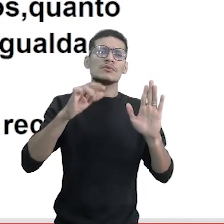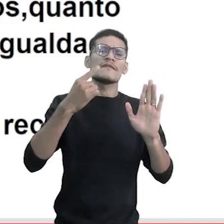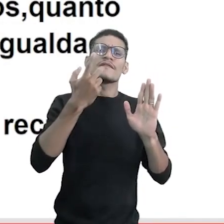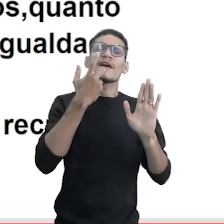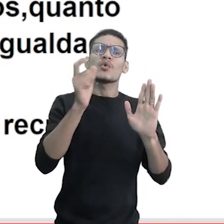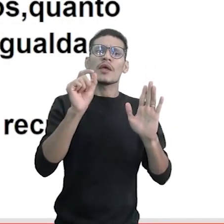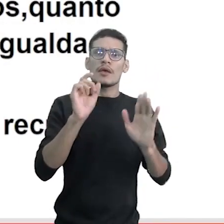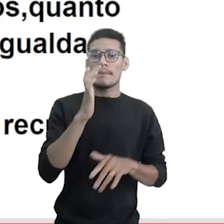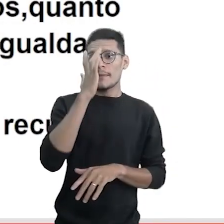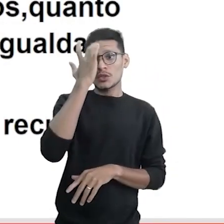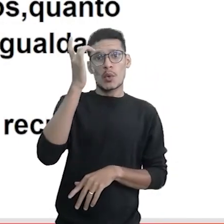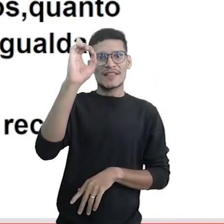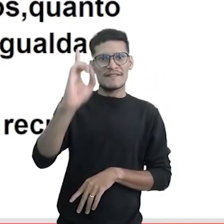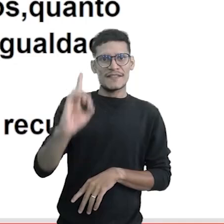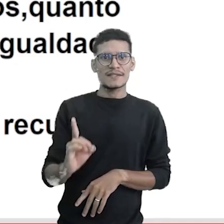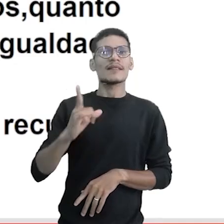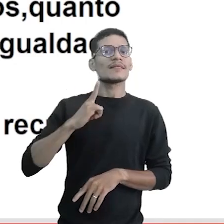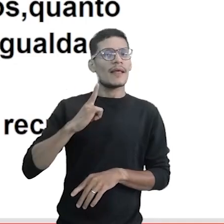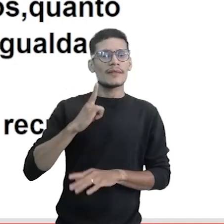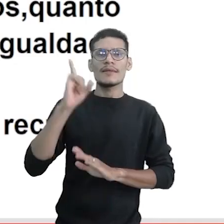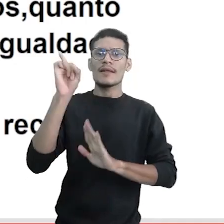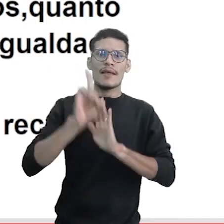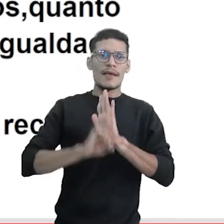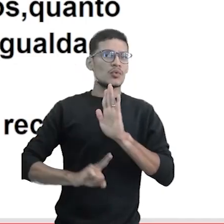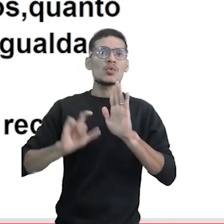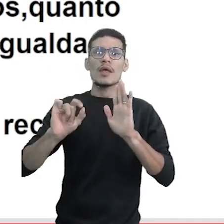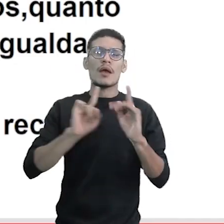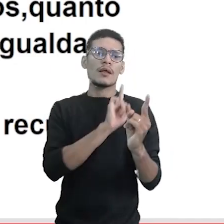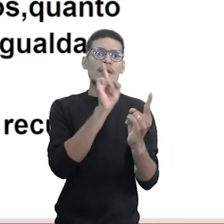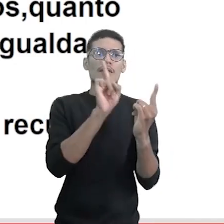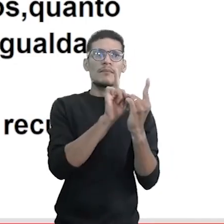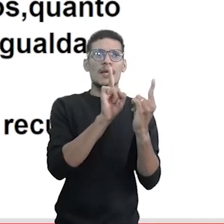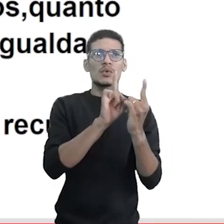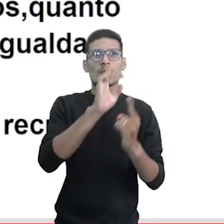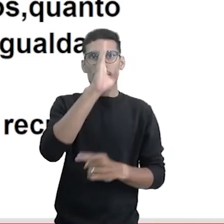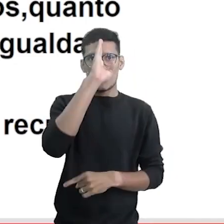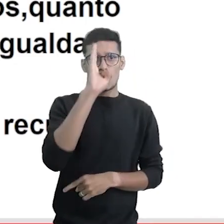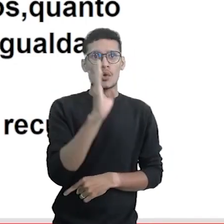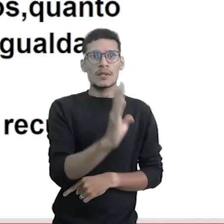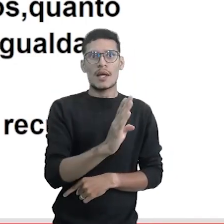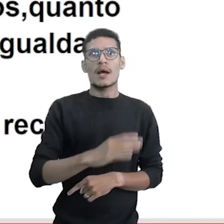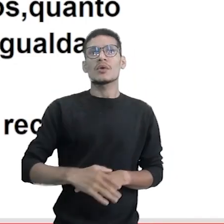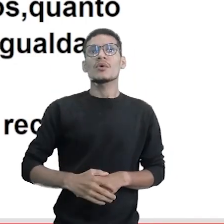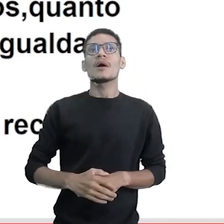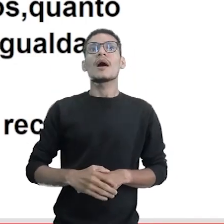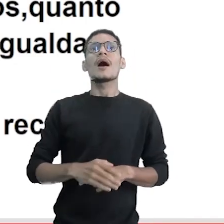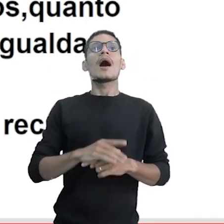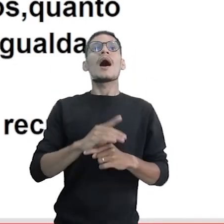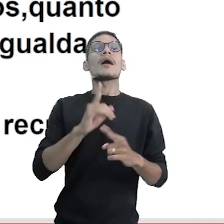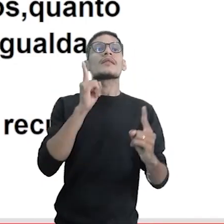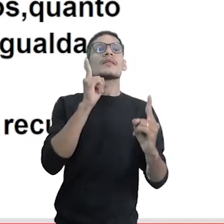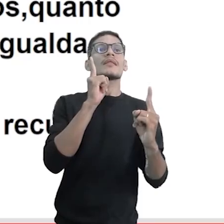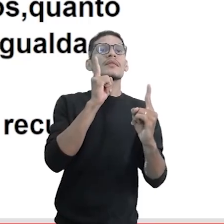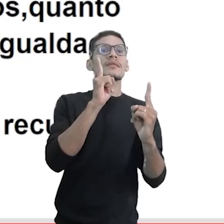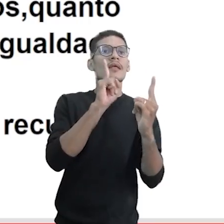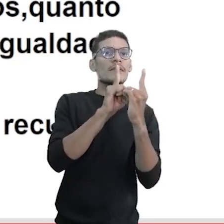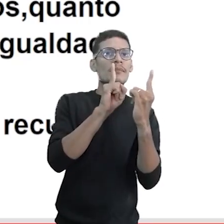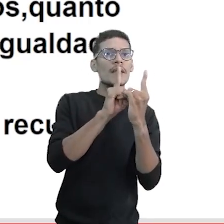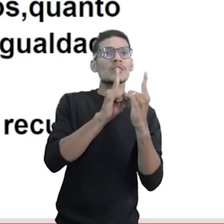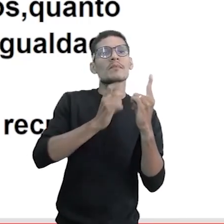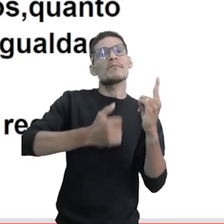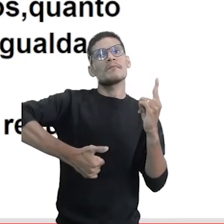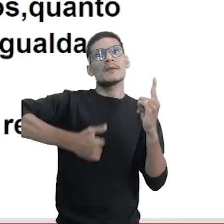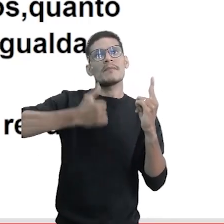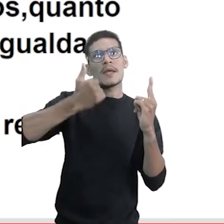com deficiência ela vai ter o direito de receber um atendimento prioritário, um atendimento primeiro, e é um